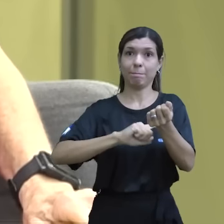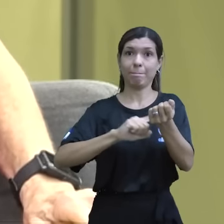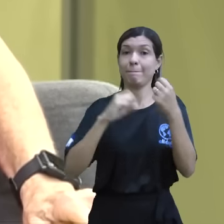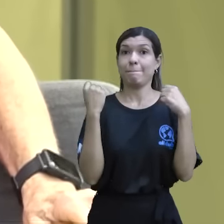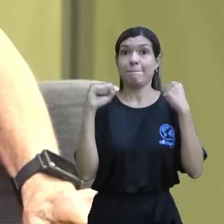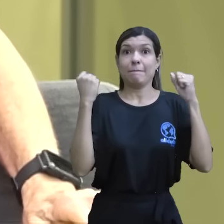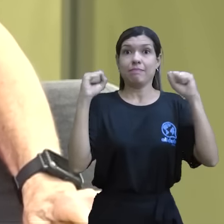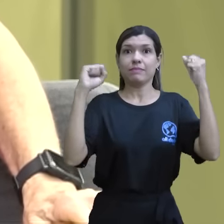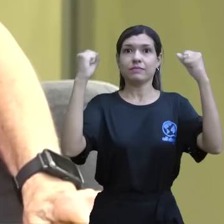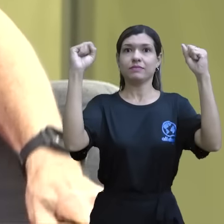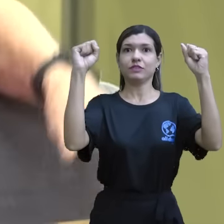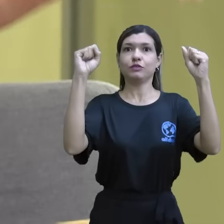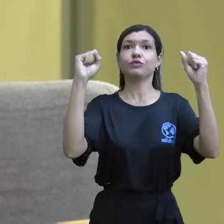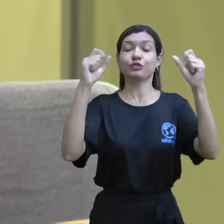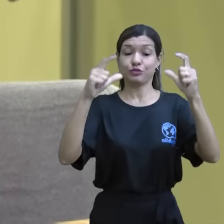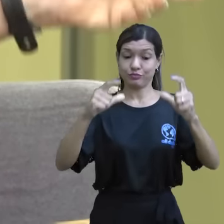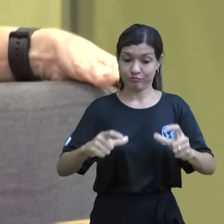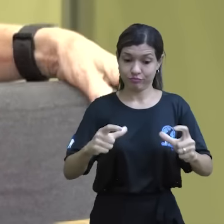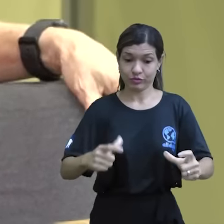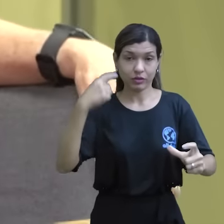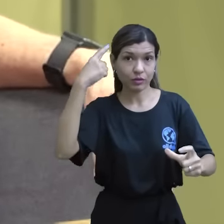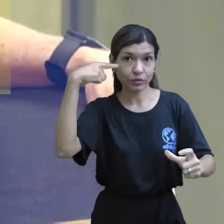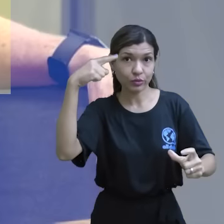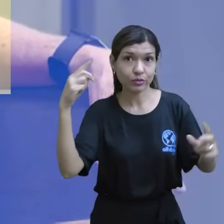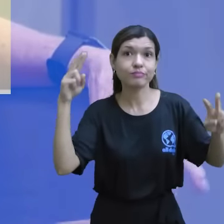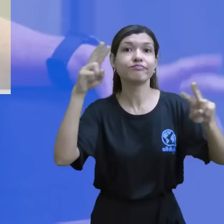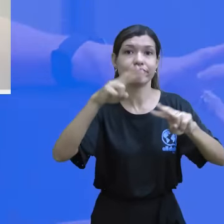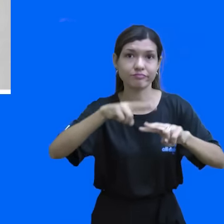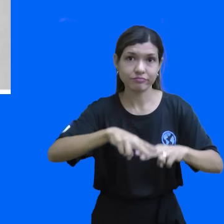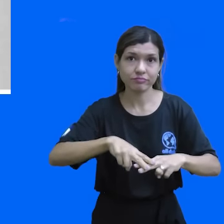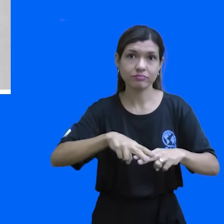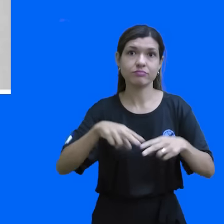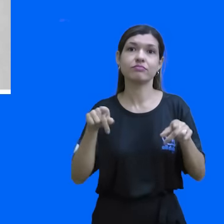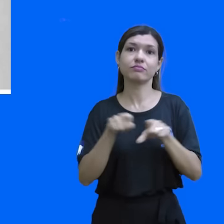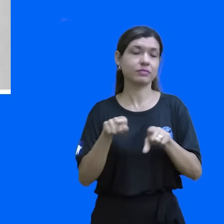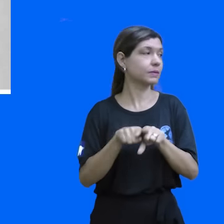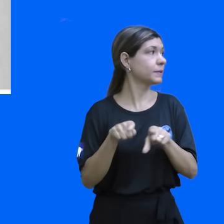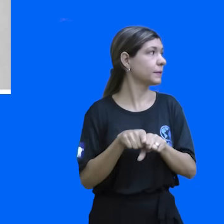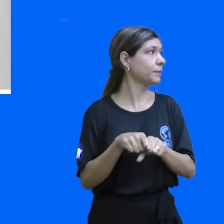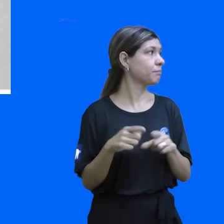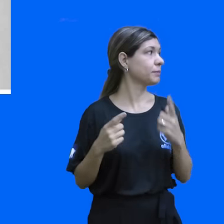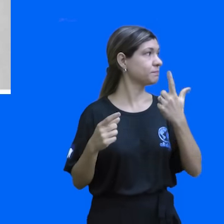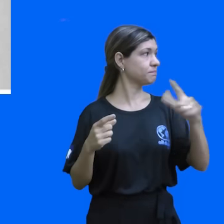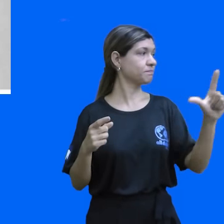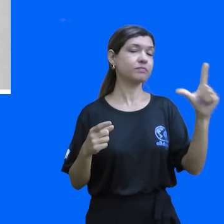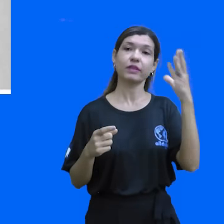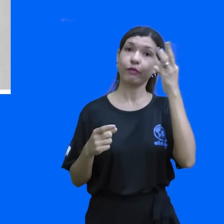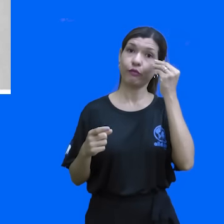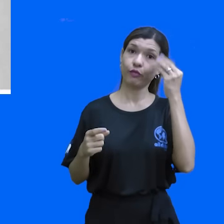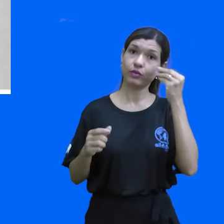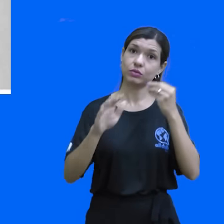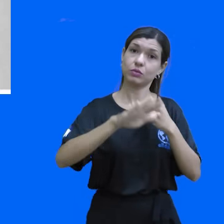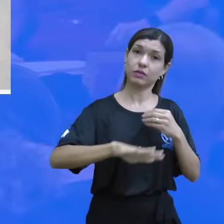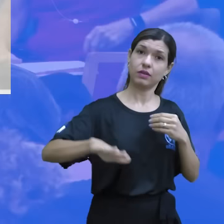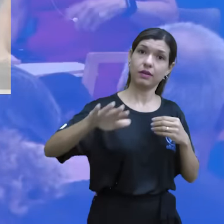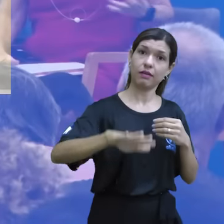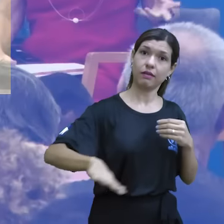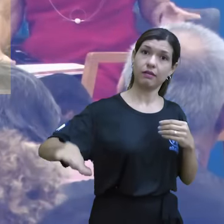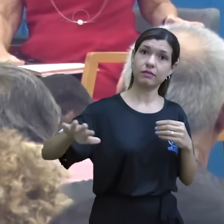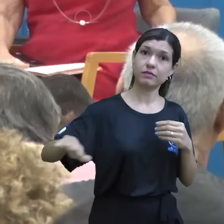crianças que eram recolhidas. Né? E também não entendi muito bem, achava que era